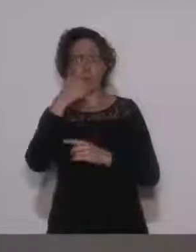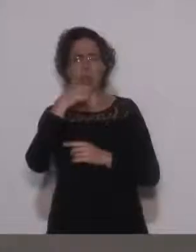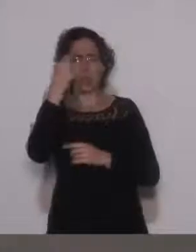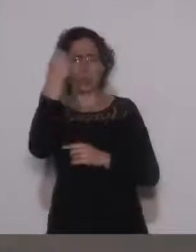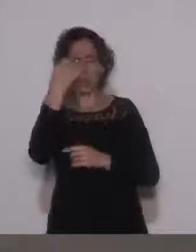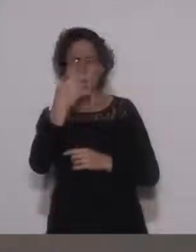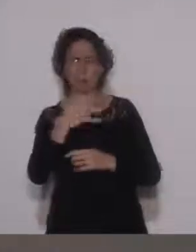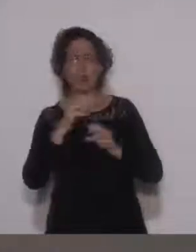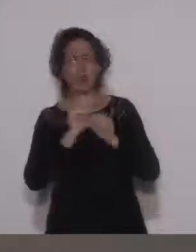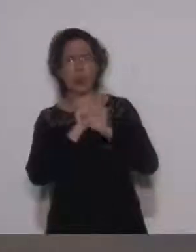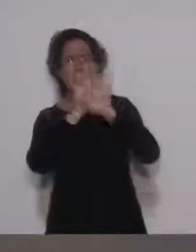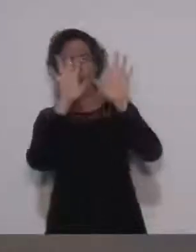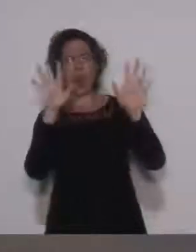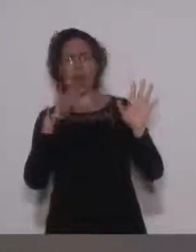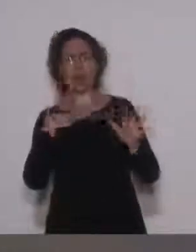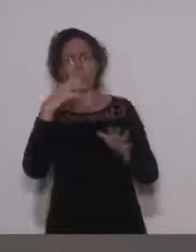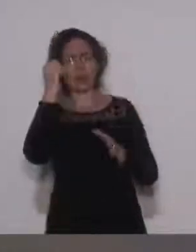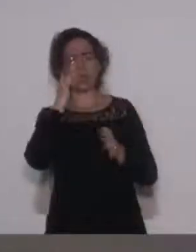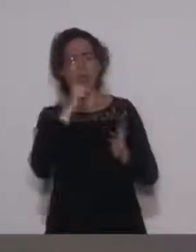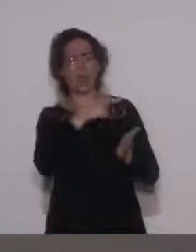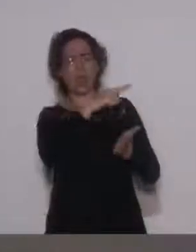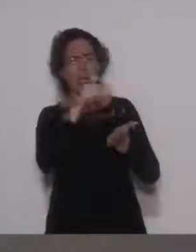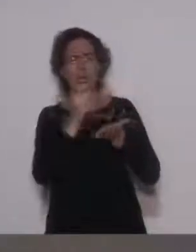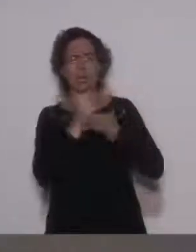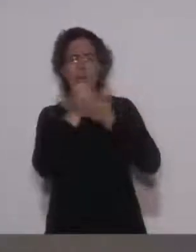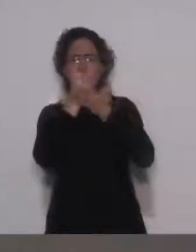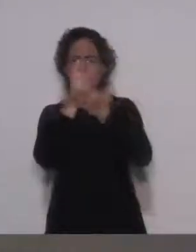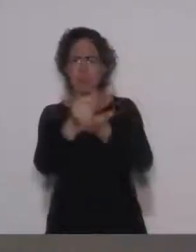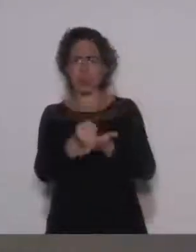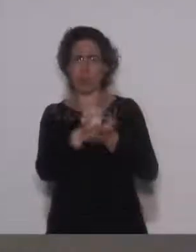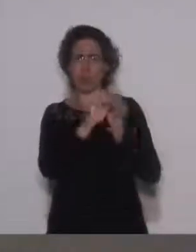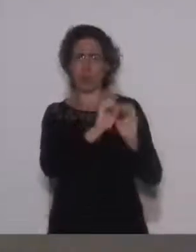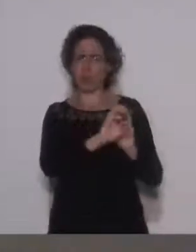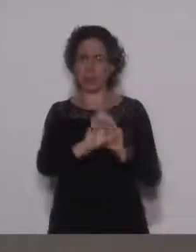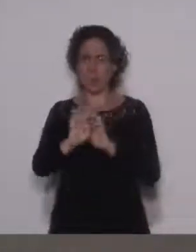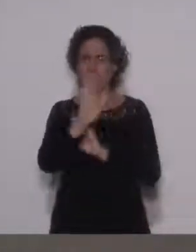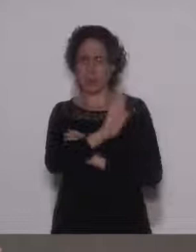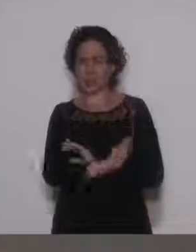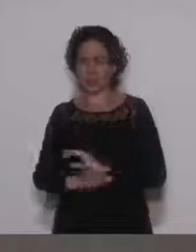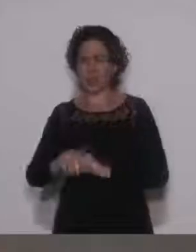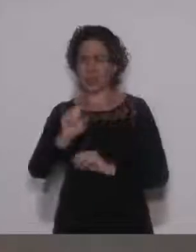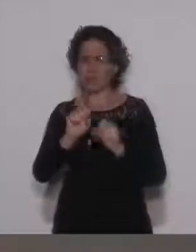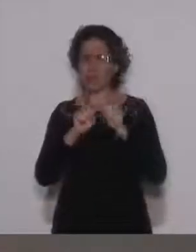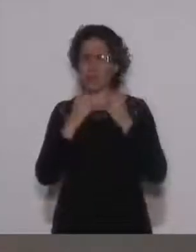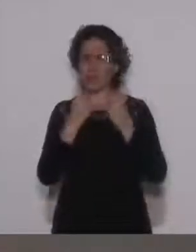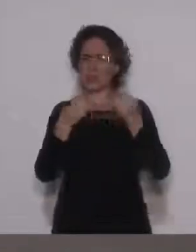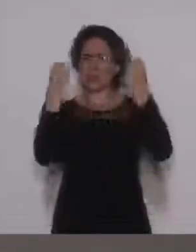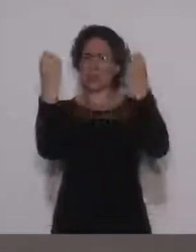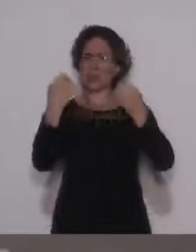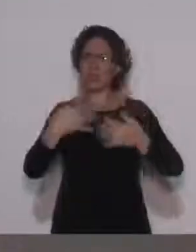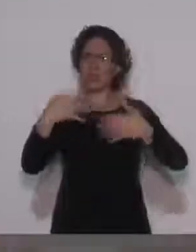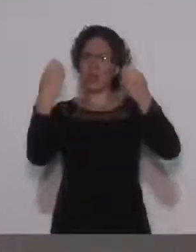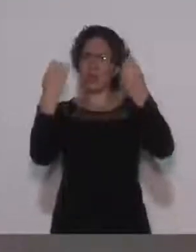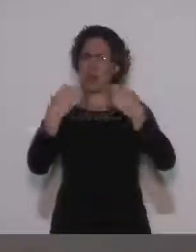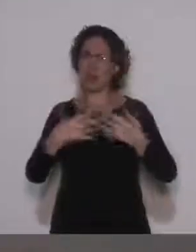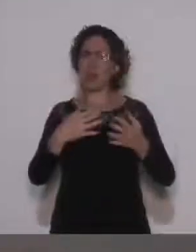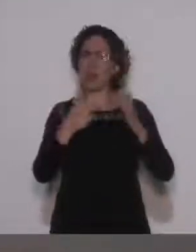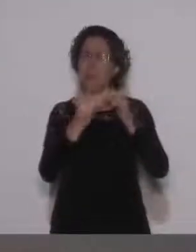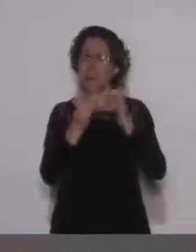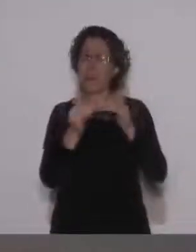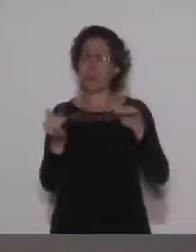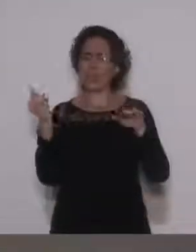quando as auxiliares da educação infantil, elas vêm aqui descrever e pedir a inclusão